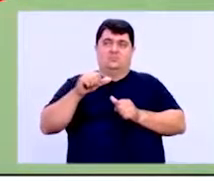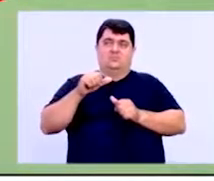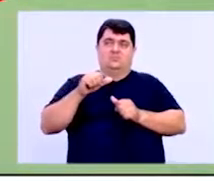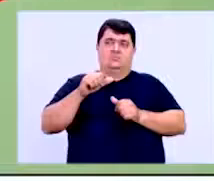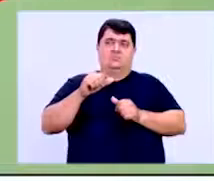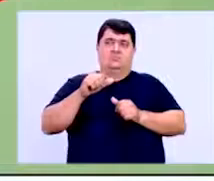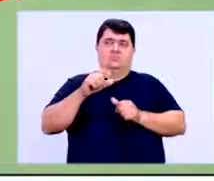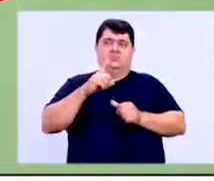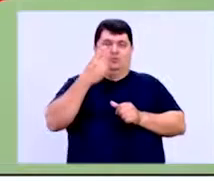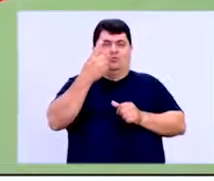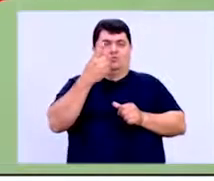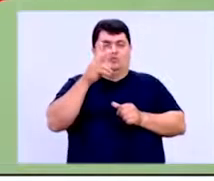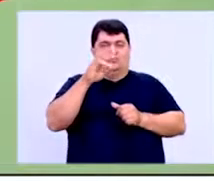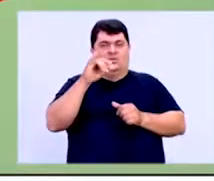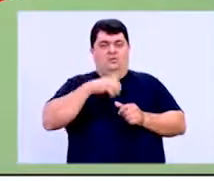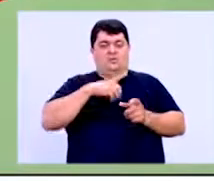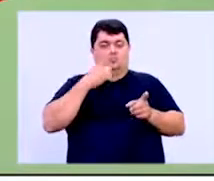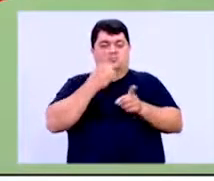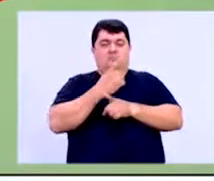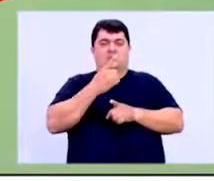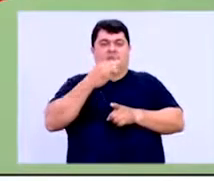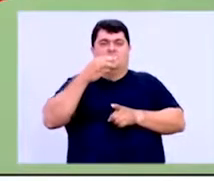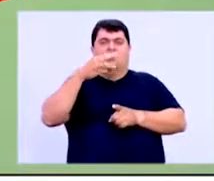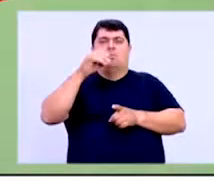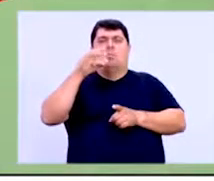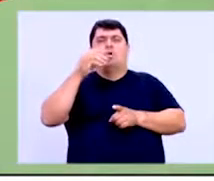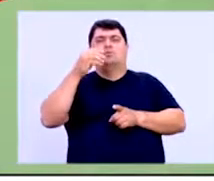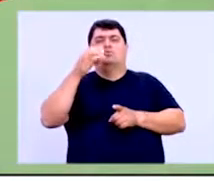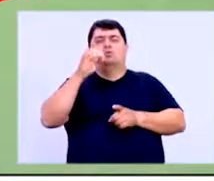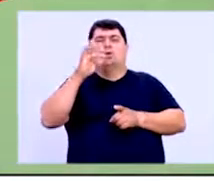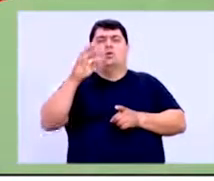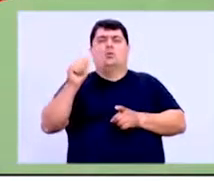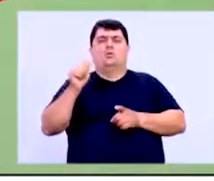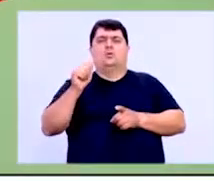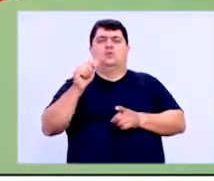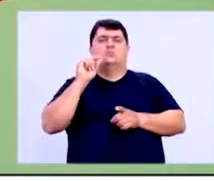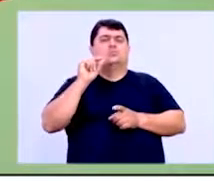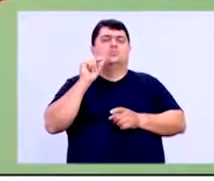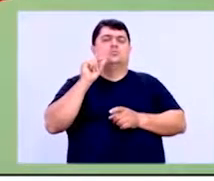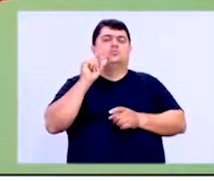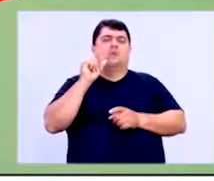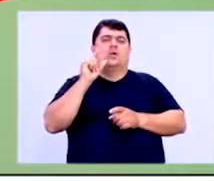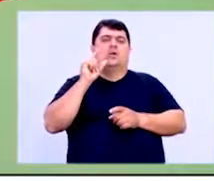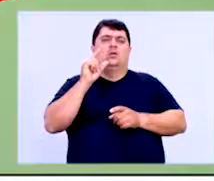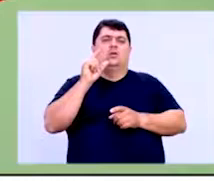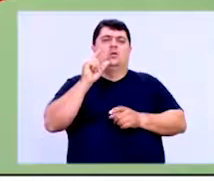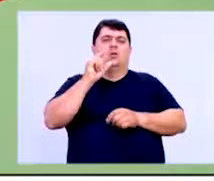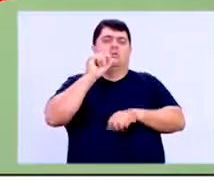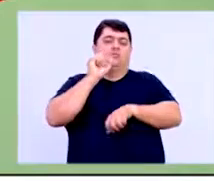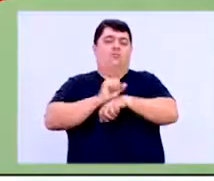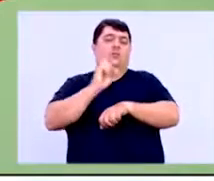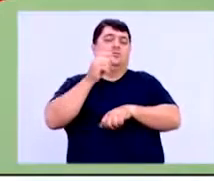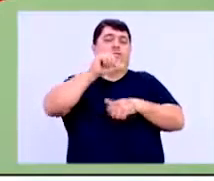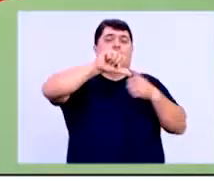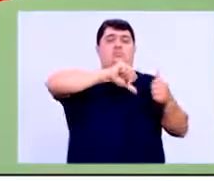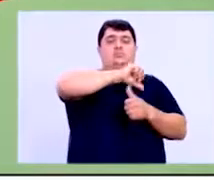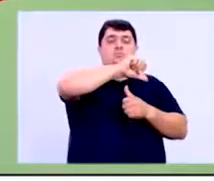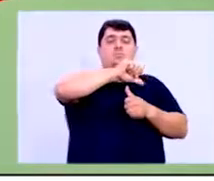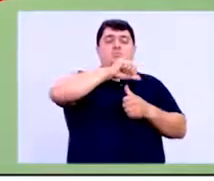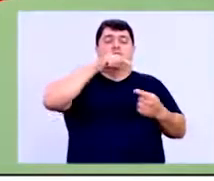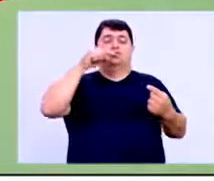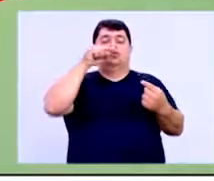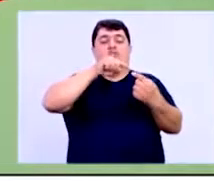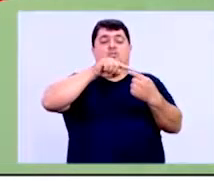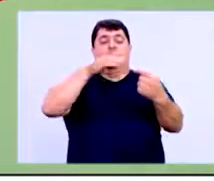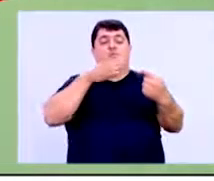dessa que vocês vão ter que identificar. Por exemplo, mão de obra. Se não tivesse aqui fixa, a mão de obra. A mão de obra é um custo o quê? Direto ou indireto?